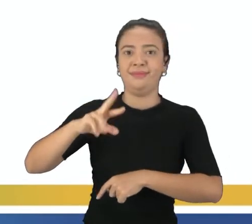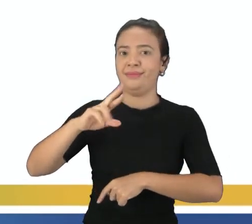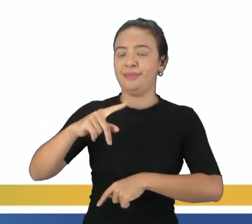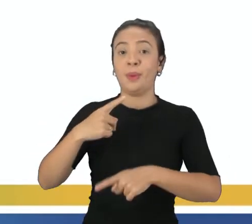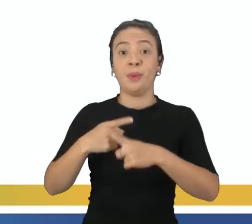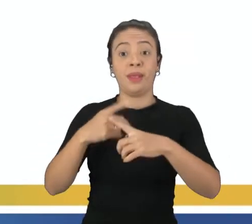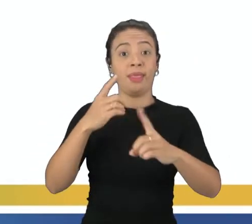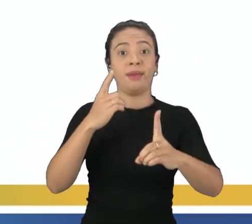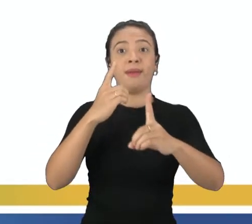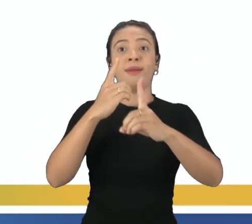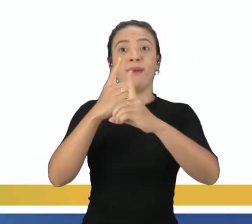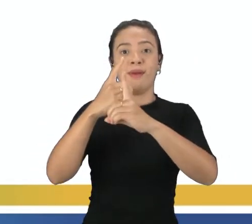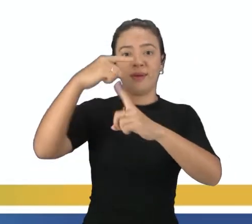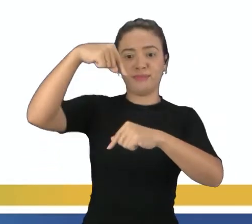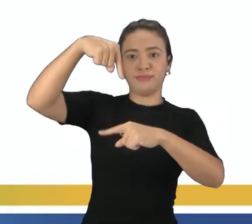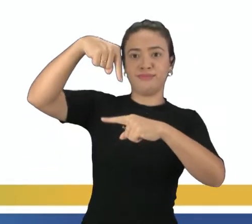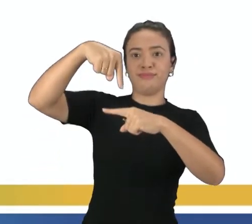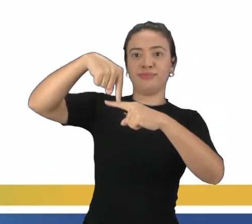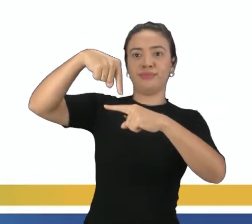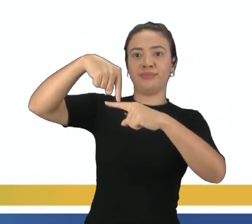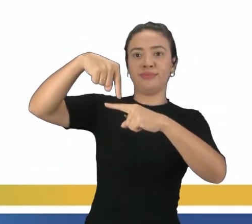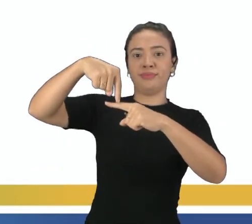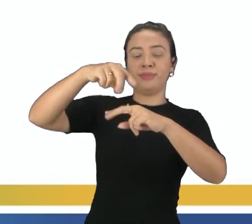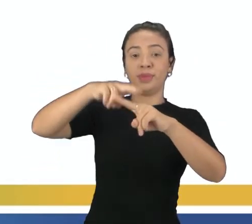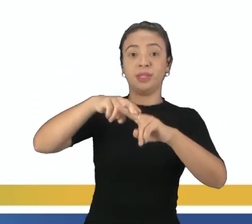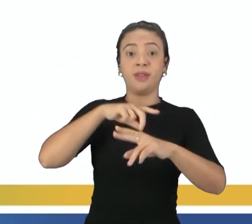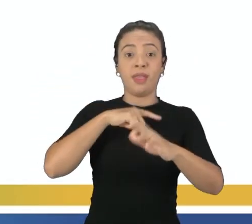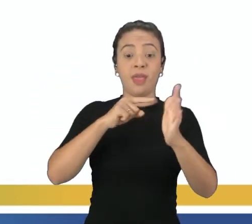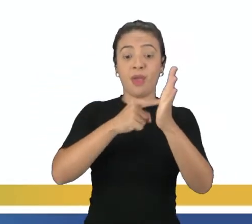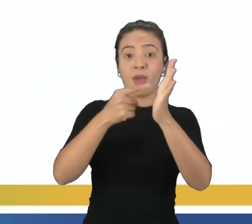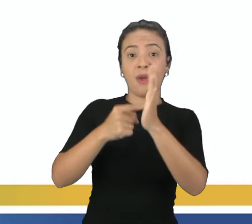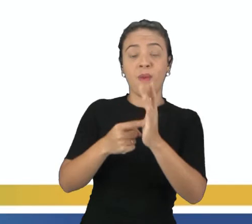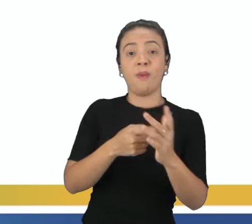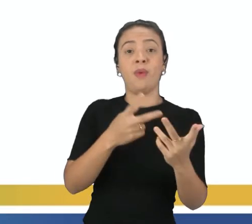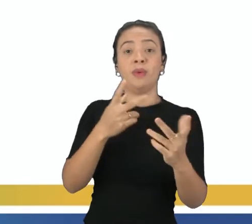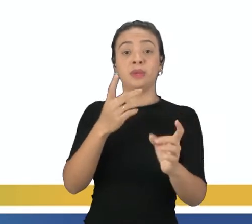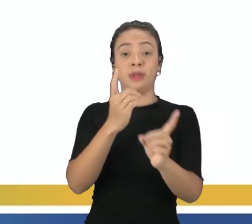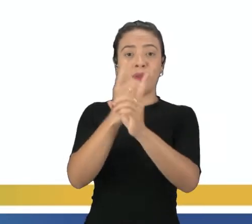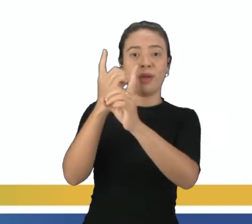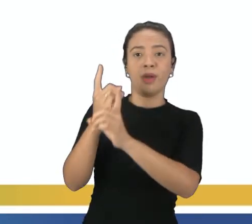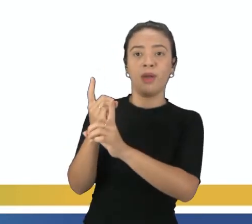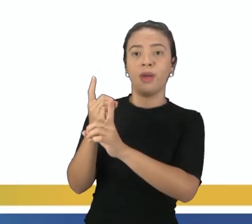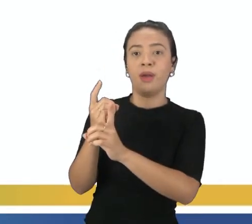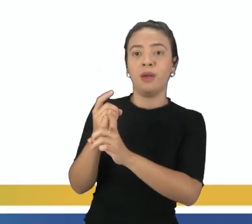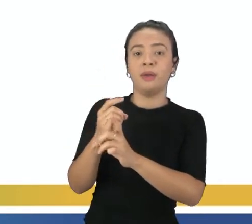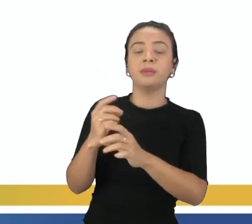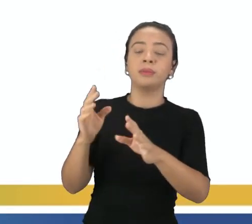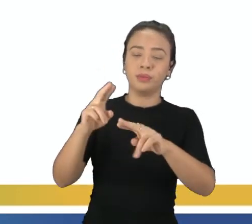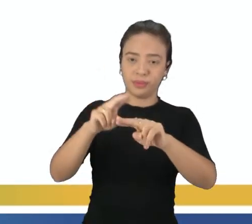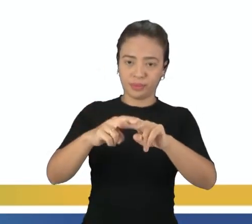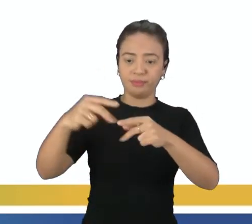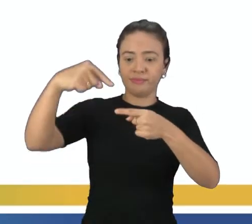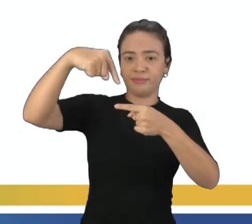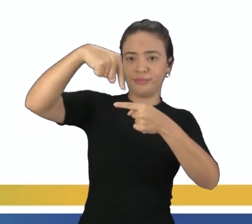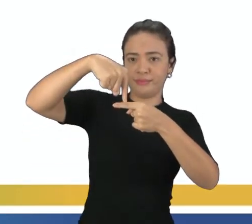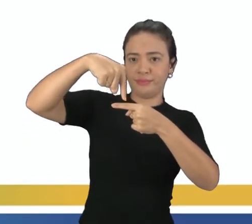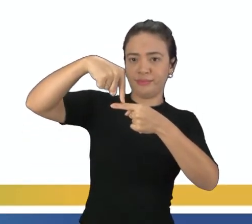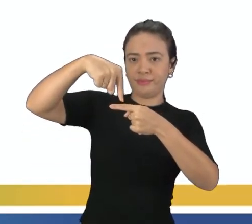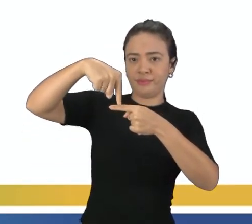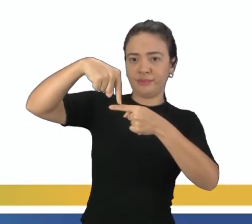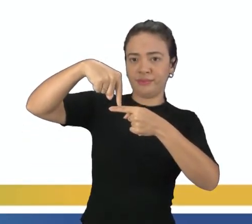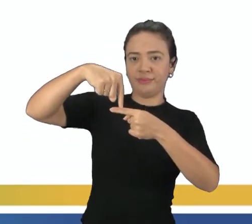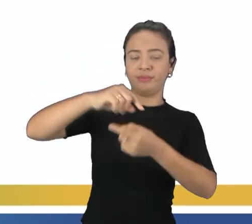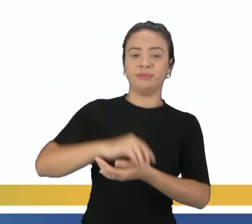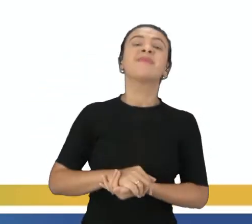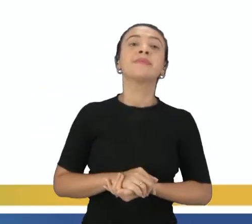se cruzam, certo? Então elas possuem pontos em comum e além disso elas se cruzam perpendicularmente, certinho? Então são